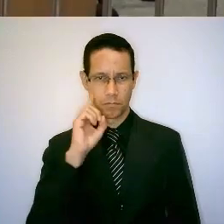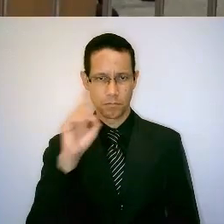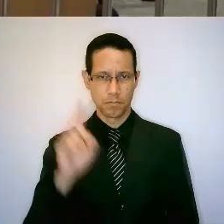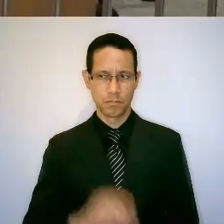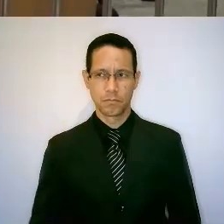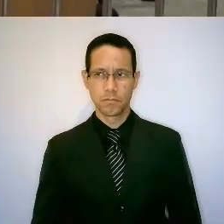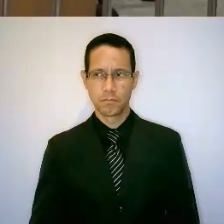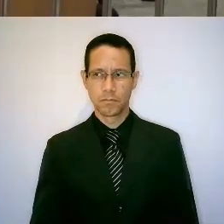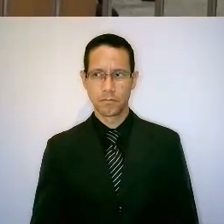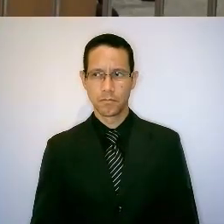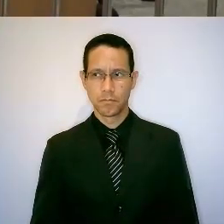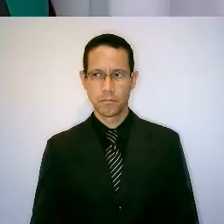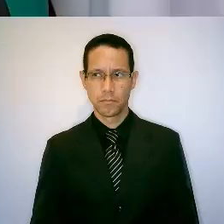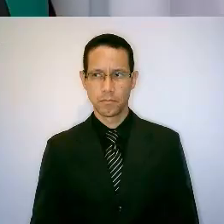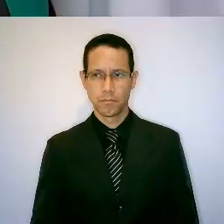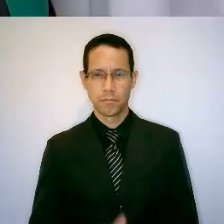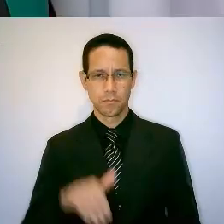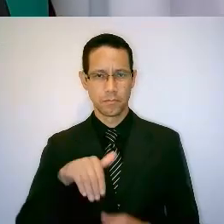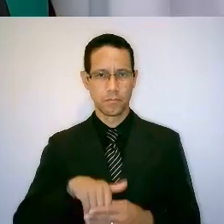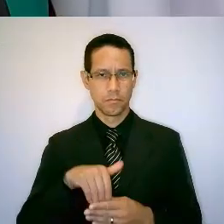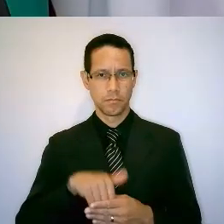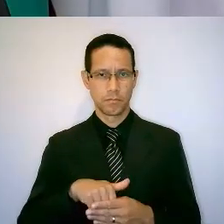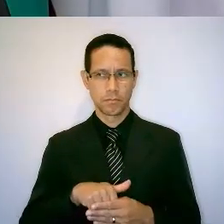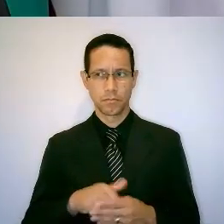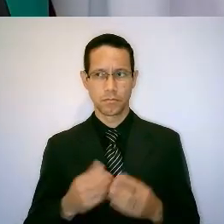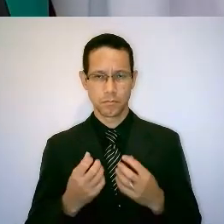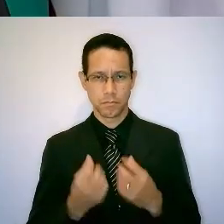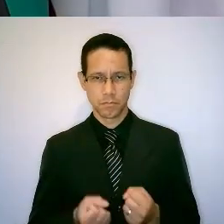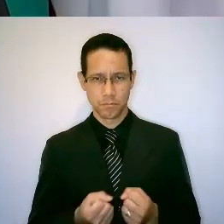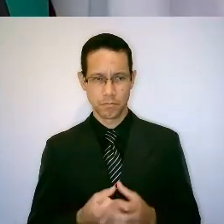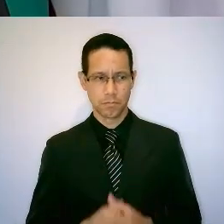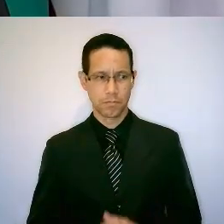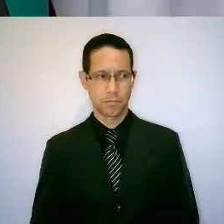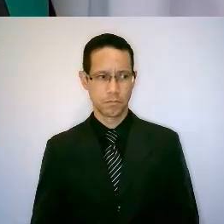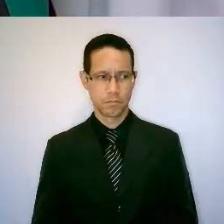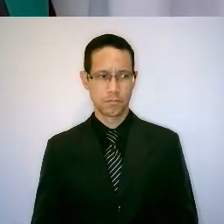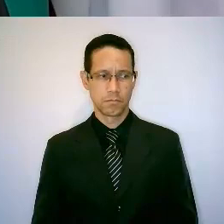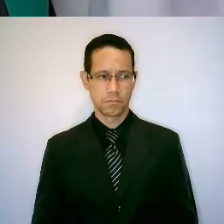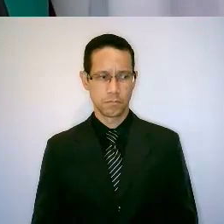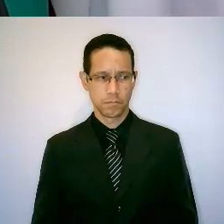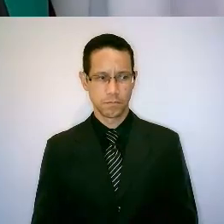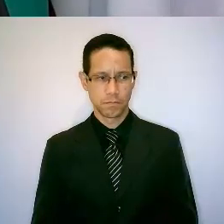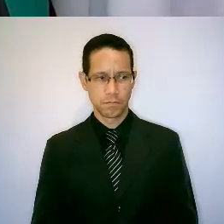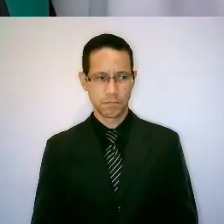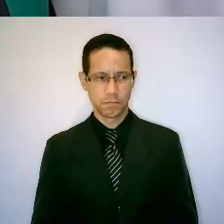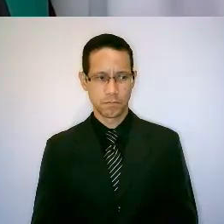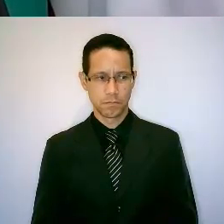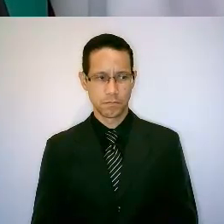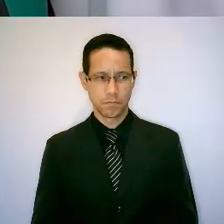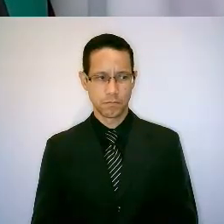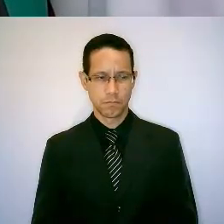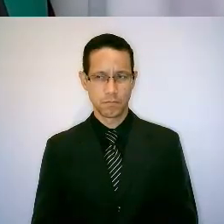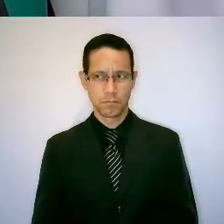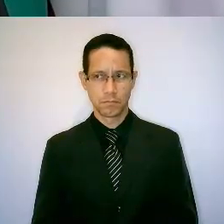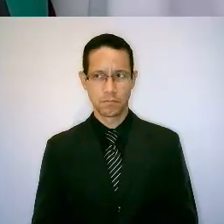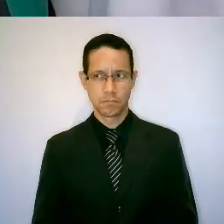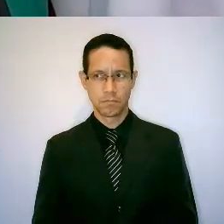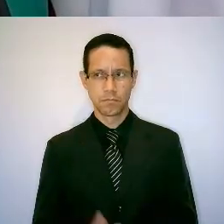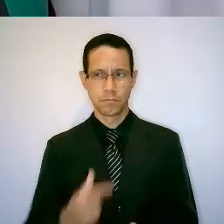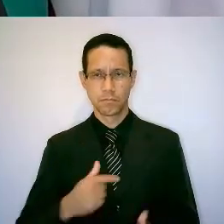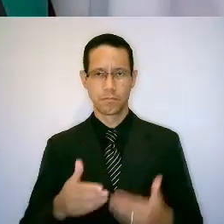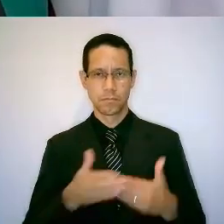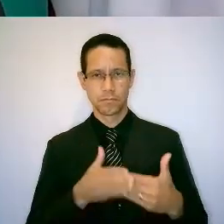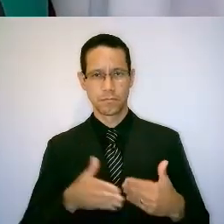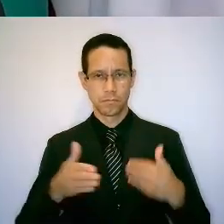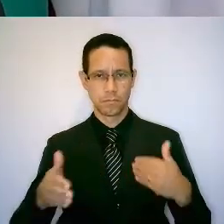o meu voto aqui eu estou colhendo uma alegação de prescrição que foi suscitada pela procuradoria de